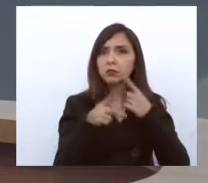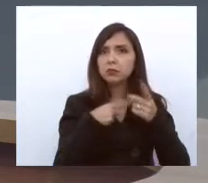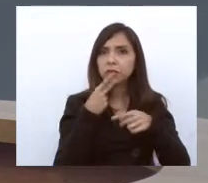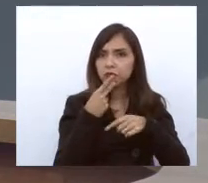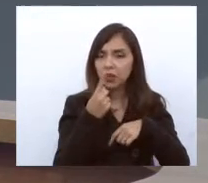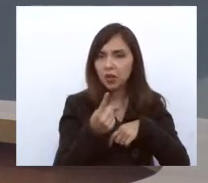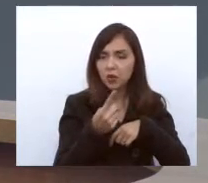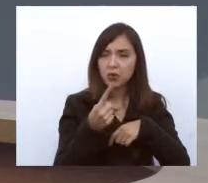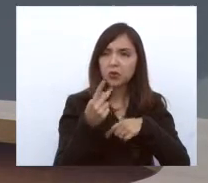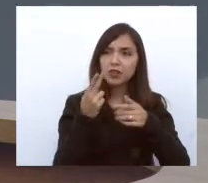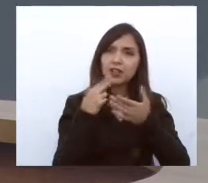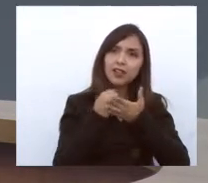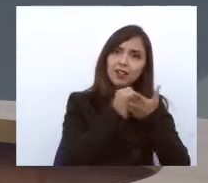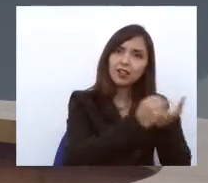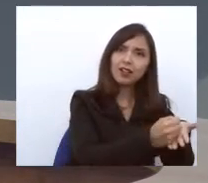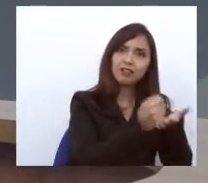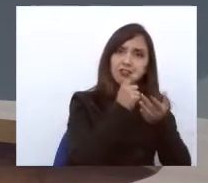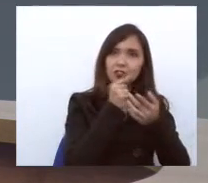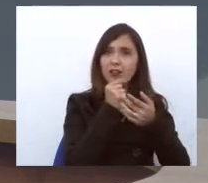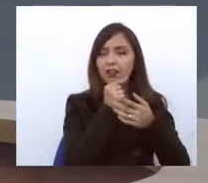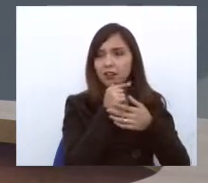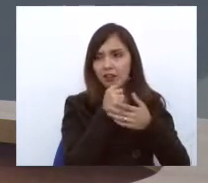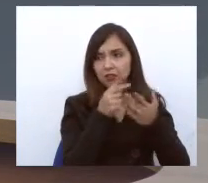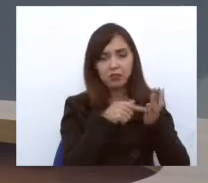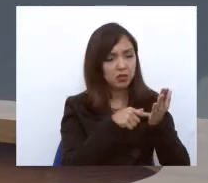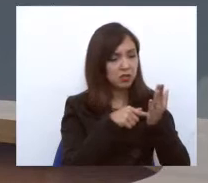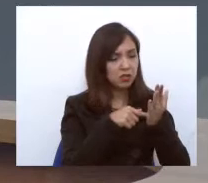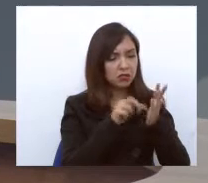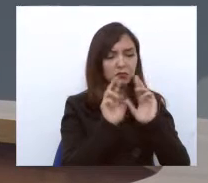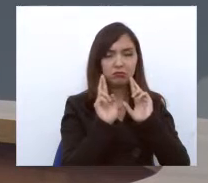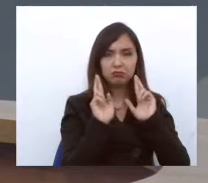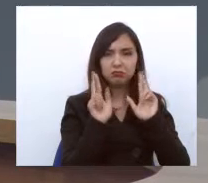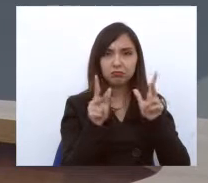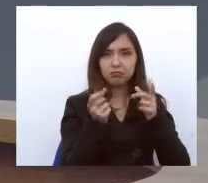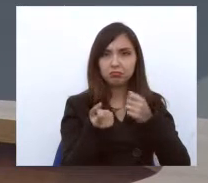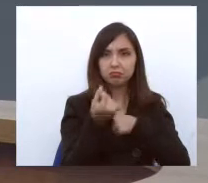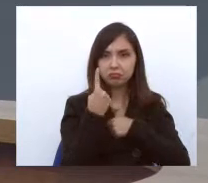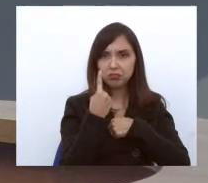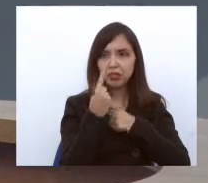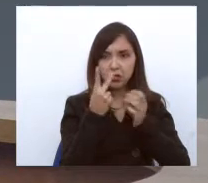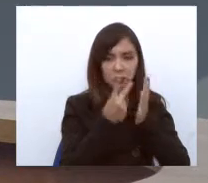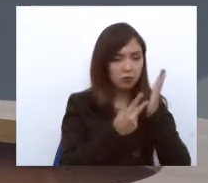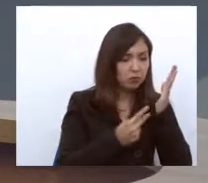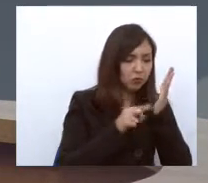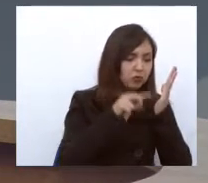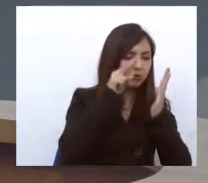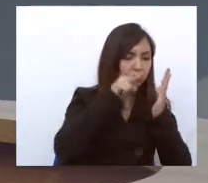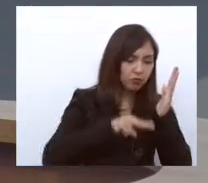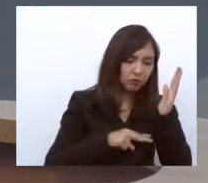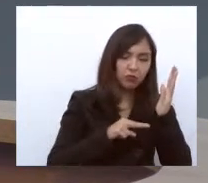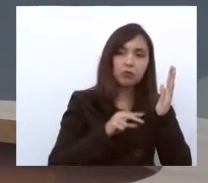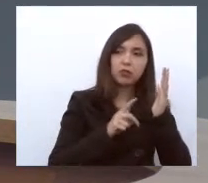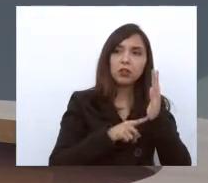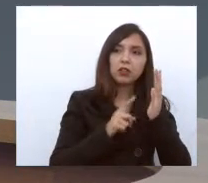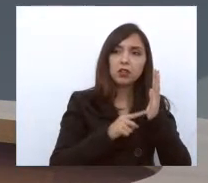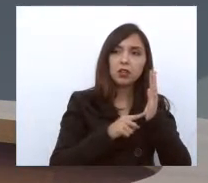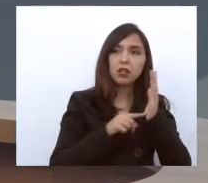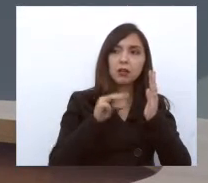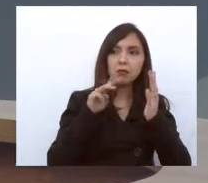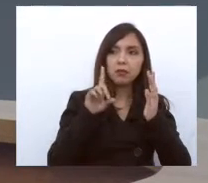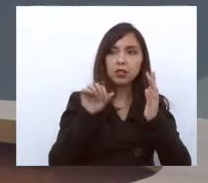um encaminhamento e falou em levar água, me causou uma certa estranheza, mas eu estou pegando o projeto, significa em relação ao